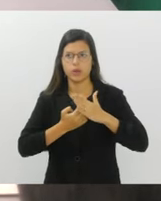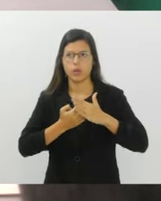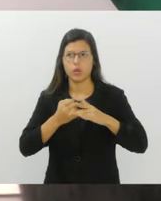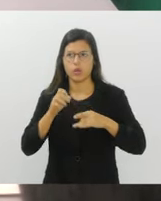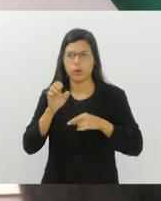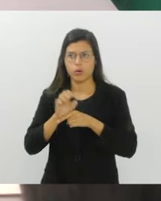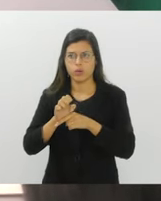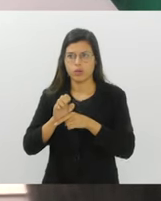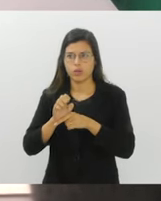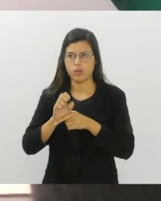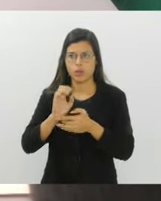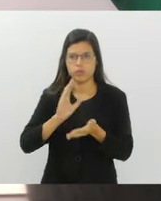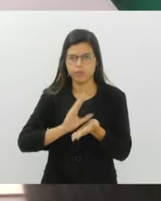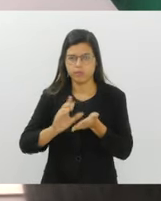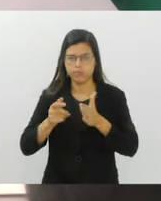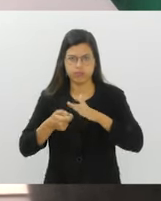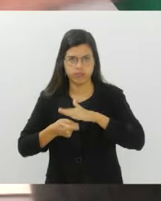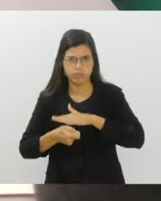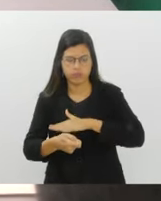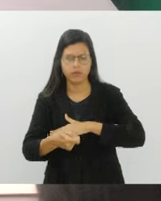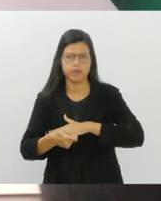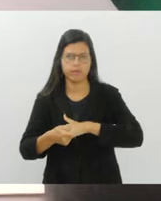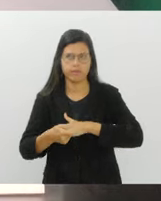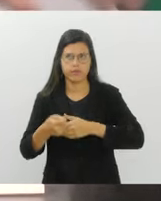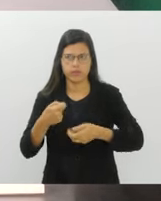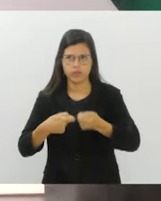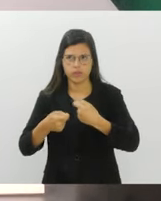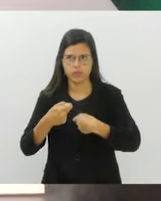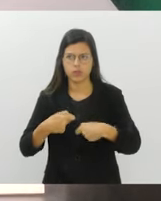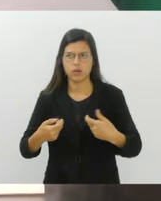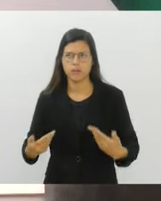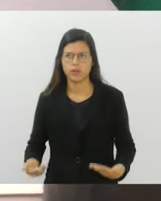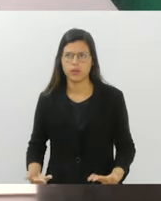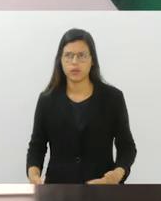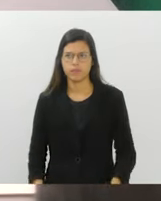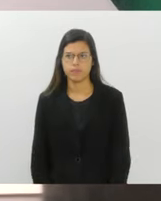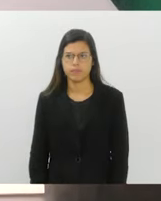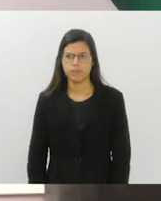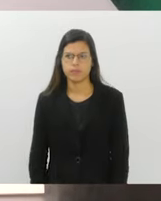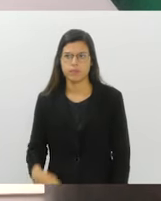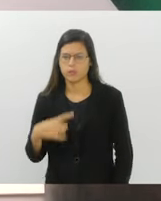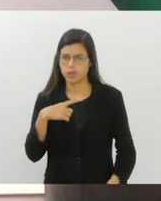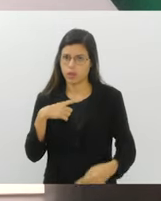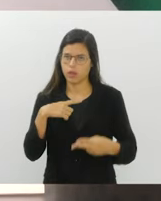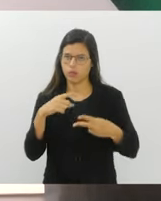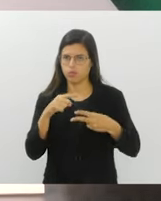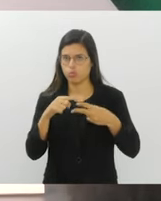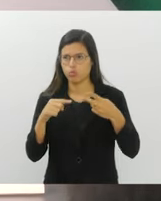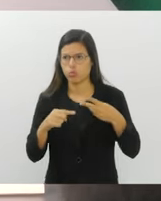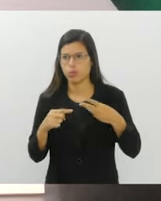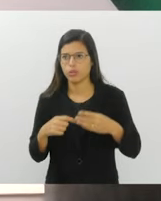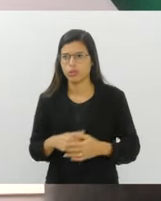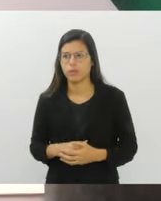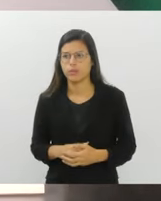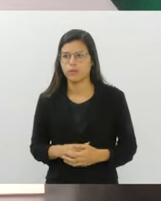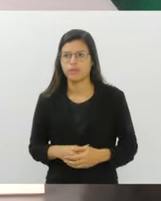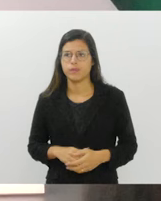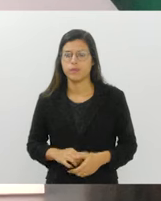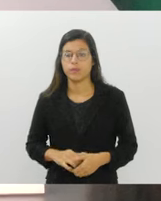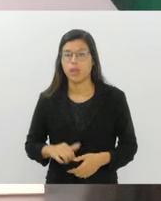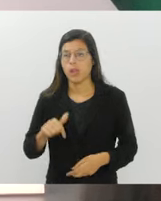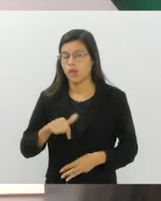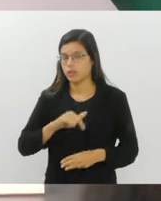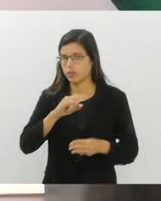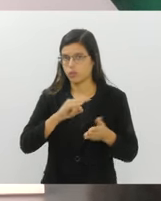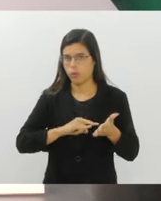financeiramente para essa estabilização. CAPEX e OPEX, aqui. E a premissa desse